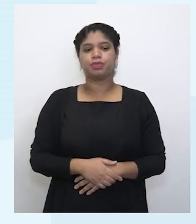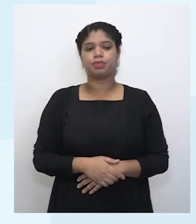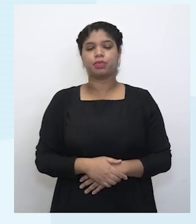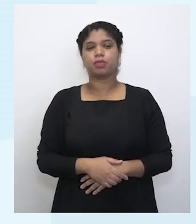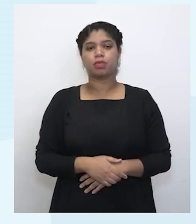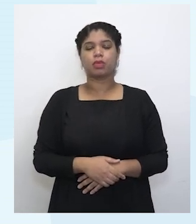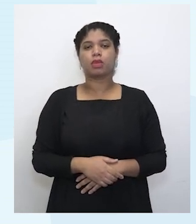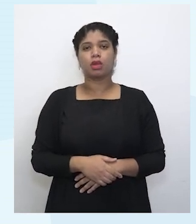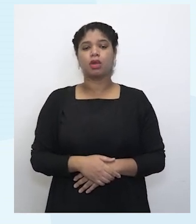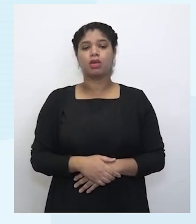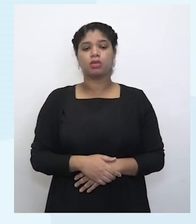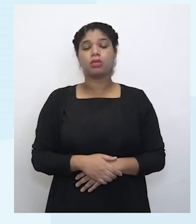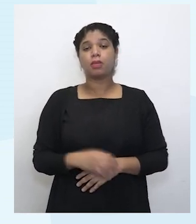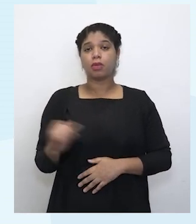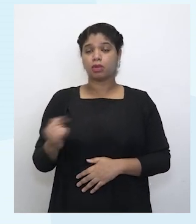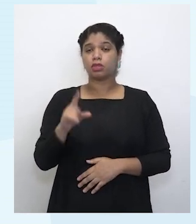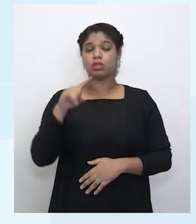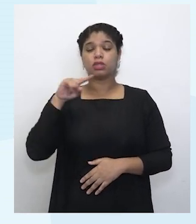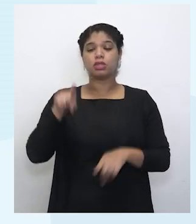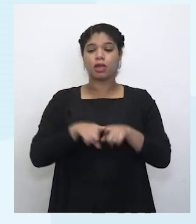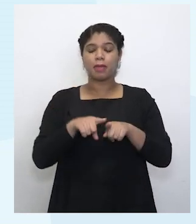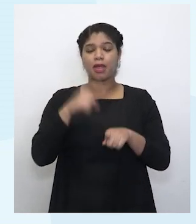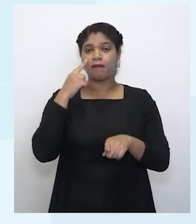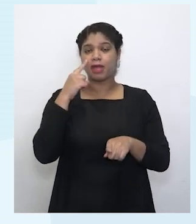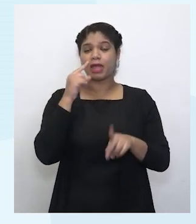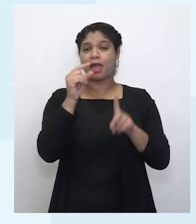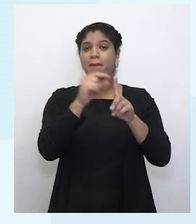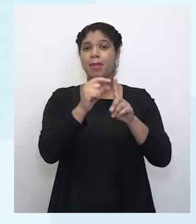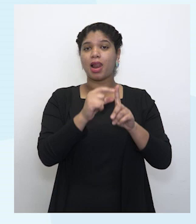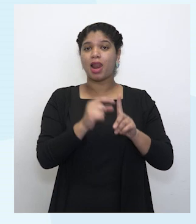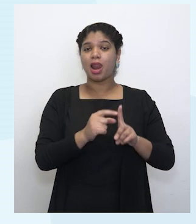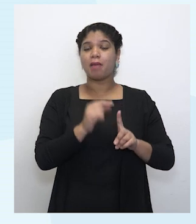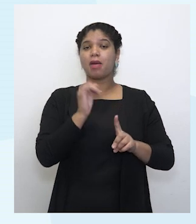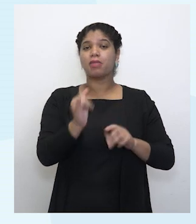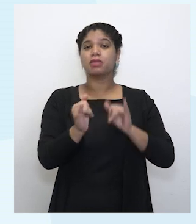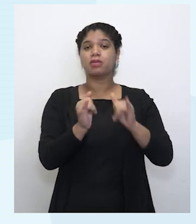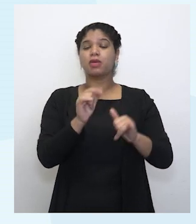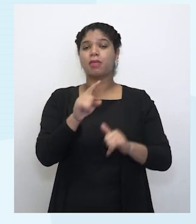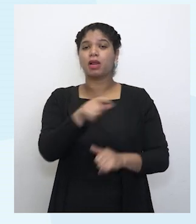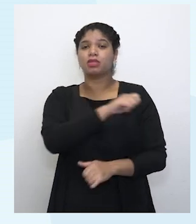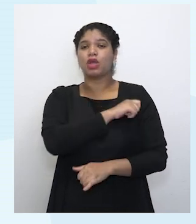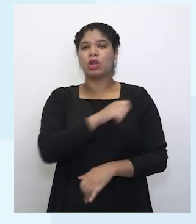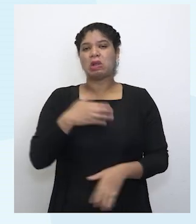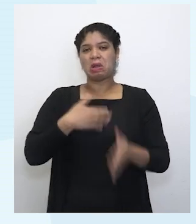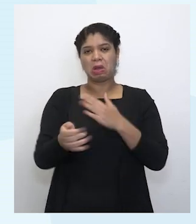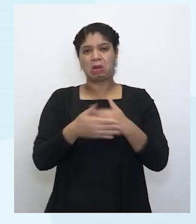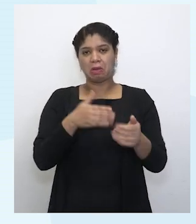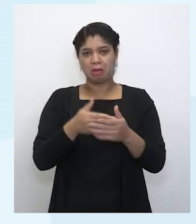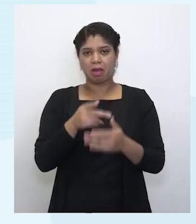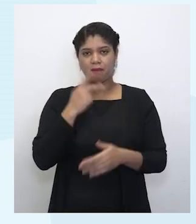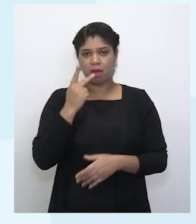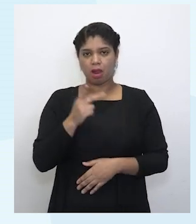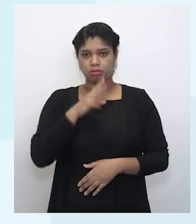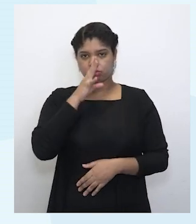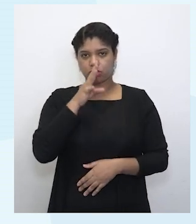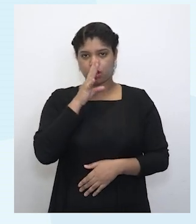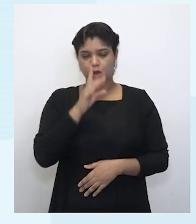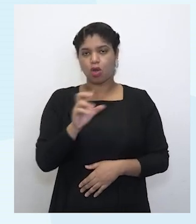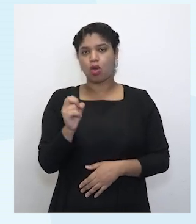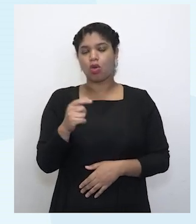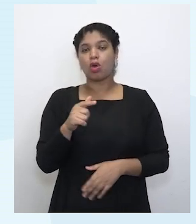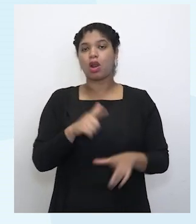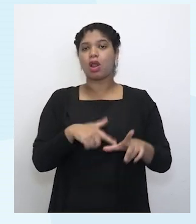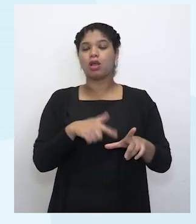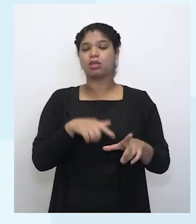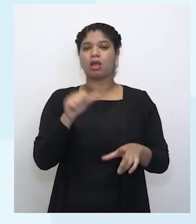importante a gente também informar que a ordem das palavras ditadas não pode ser aleatória, né? Ou seguir uma ordem alfabética. A